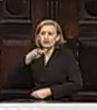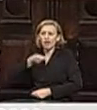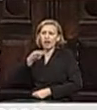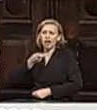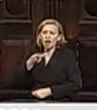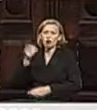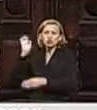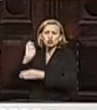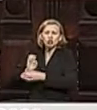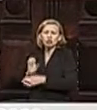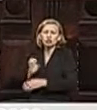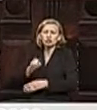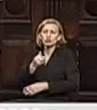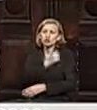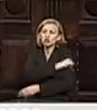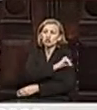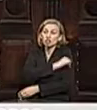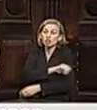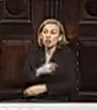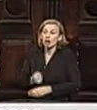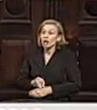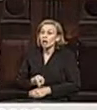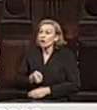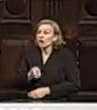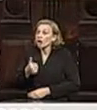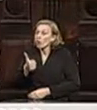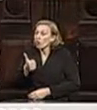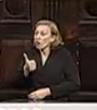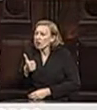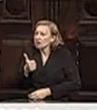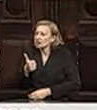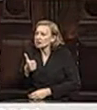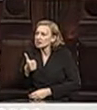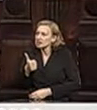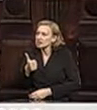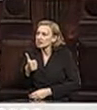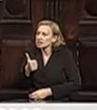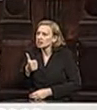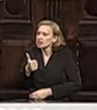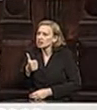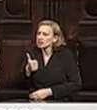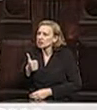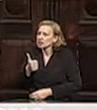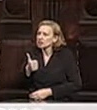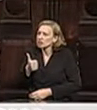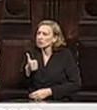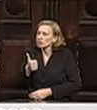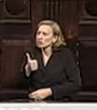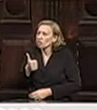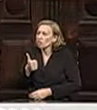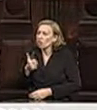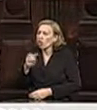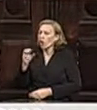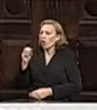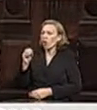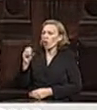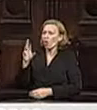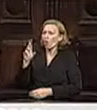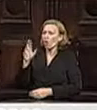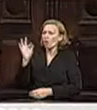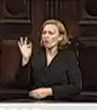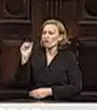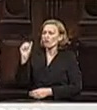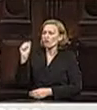estado do Rio de Janeiro é quase que um órfão perante a União. Volto a dizer, o governo